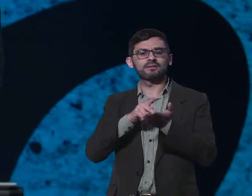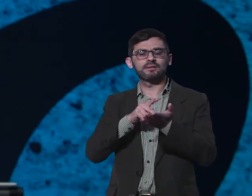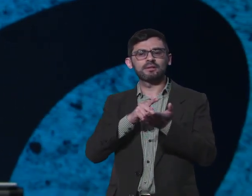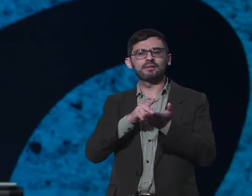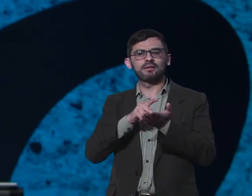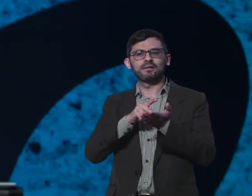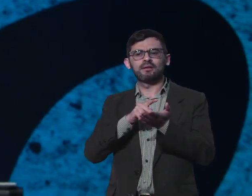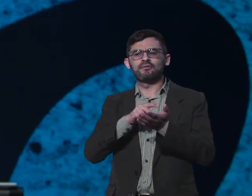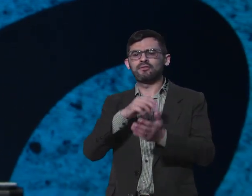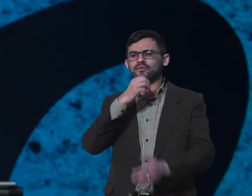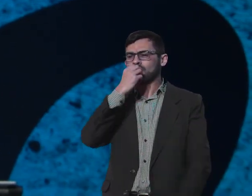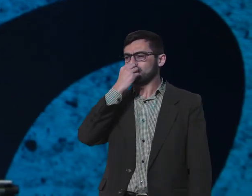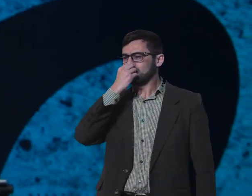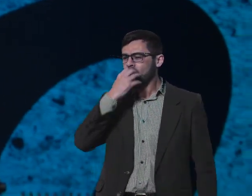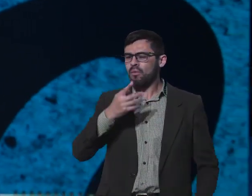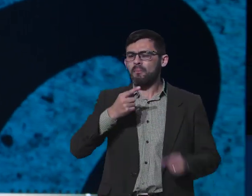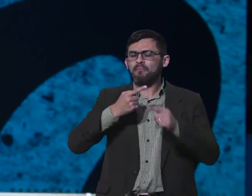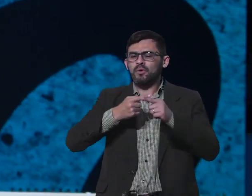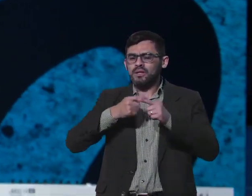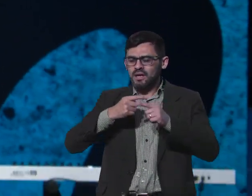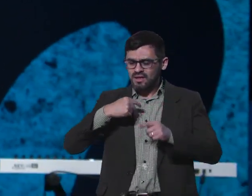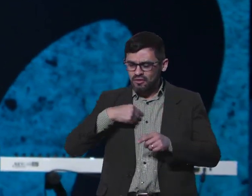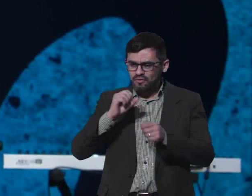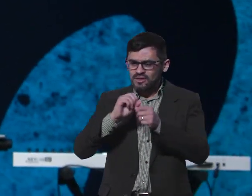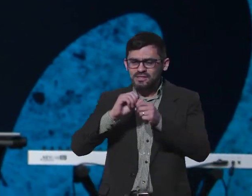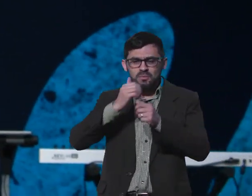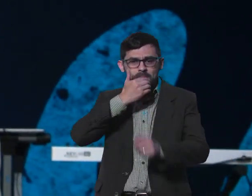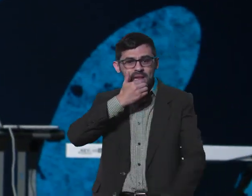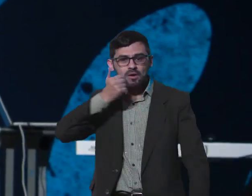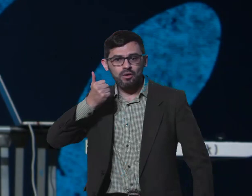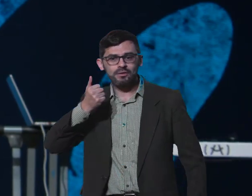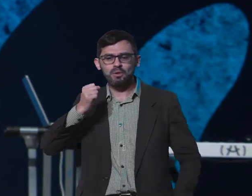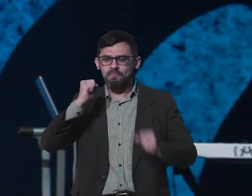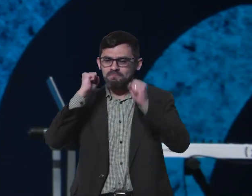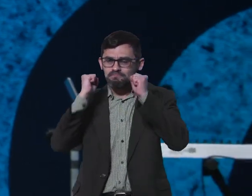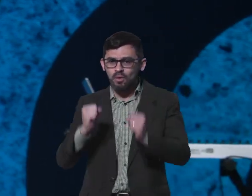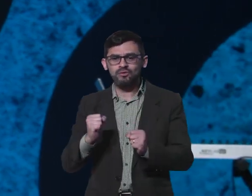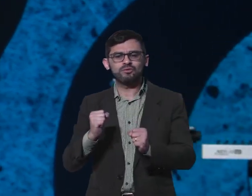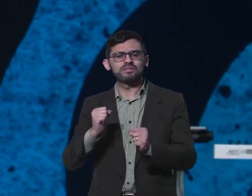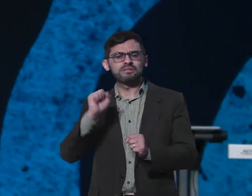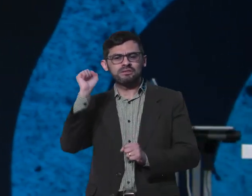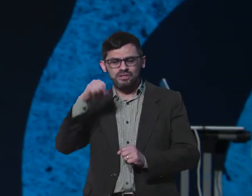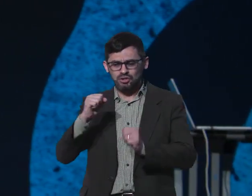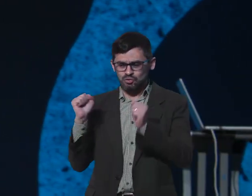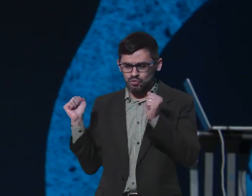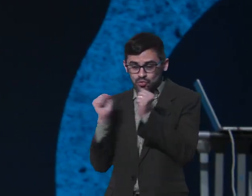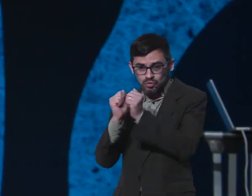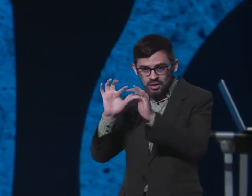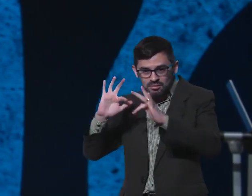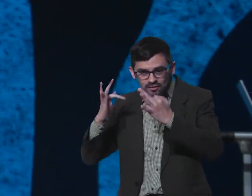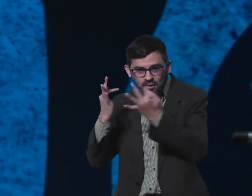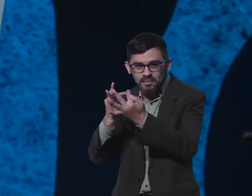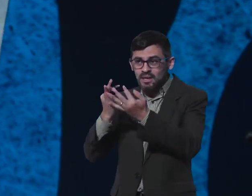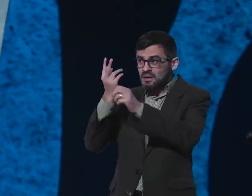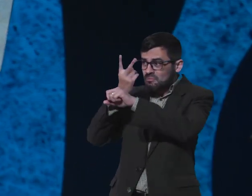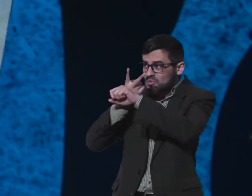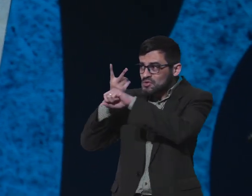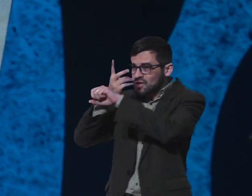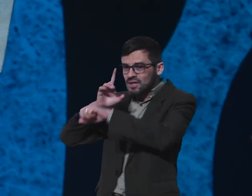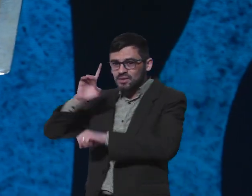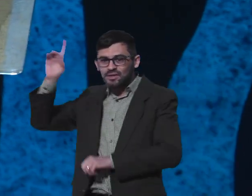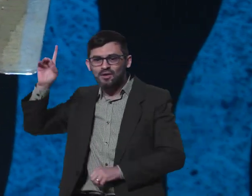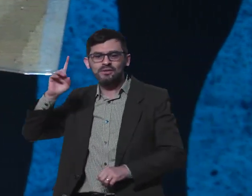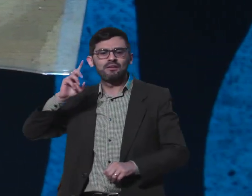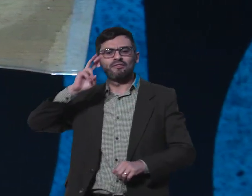está valendo a pena, porque eu estou fazendo o melhor que eu posso. Está valendo a pena, porque eu estou criando